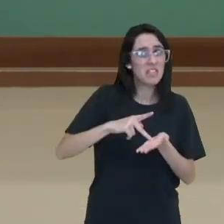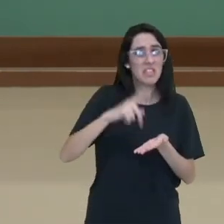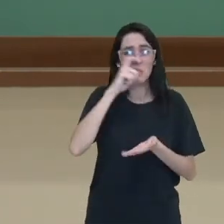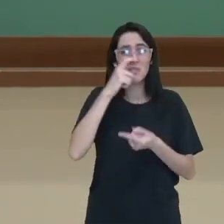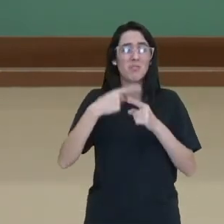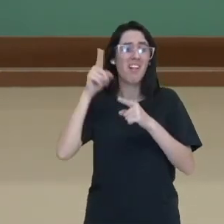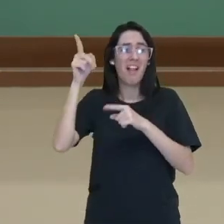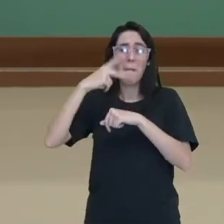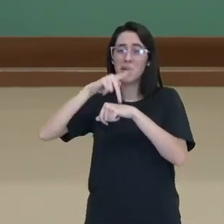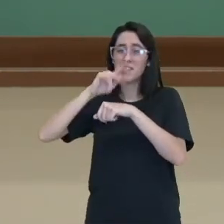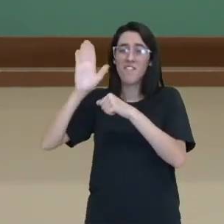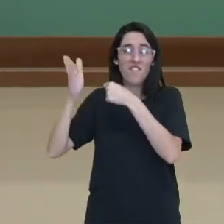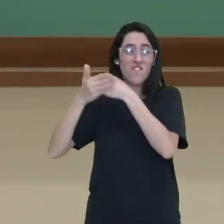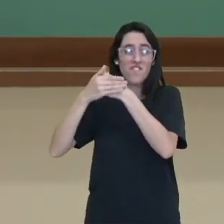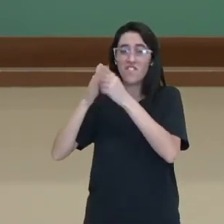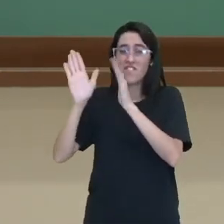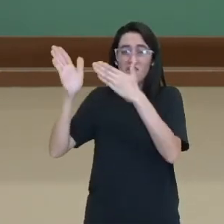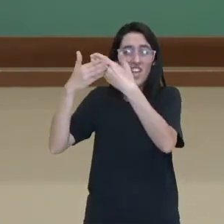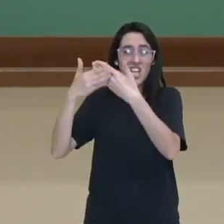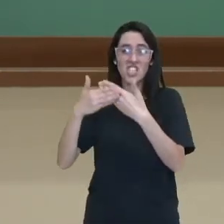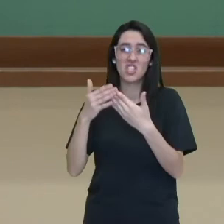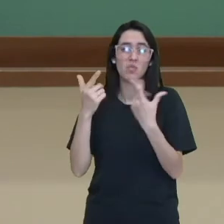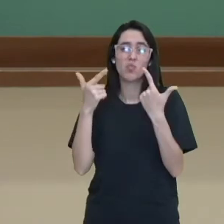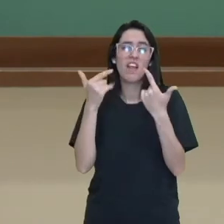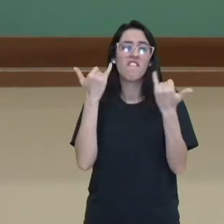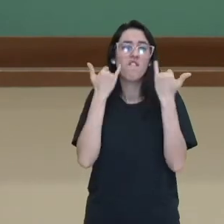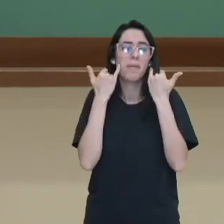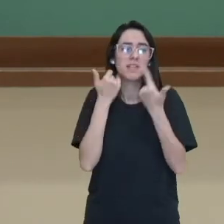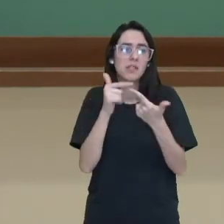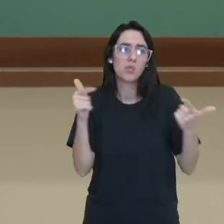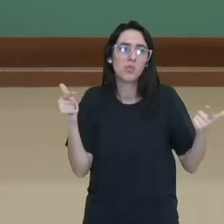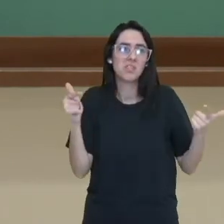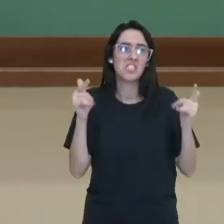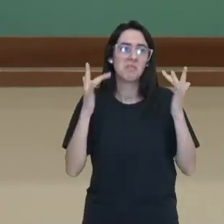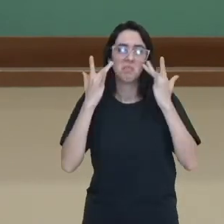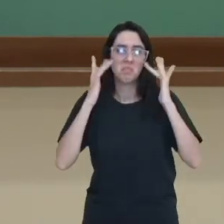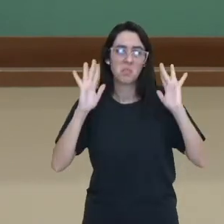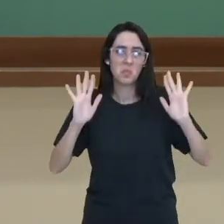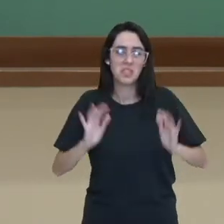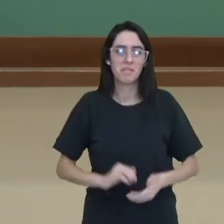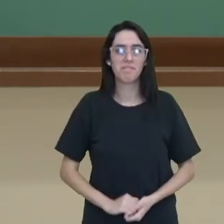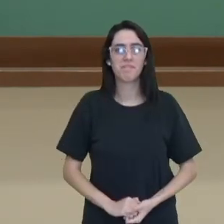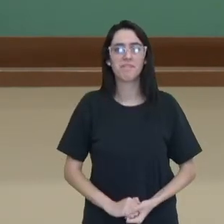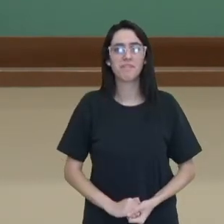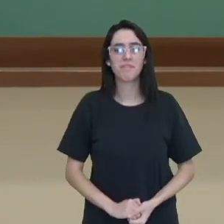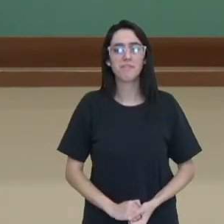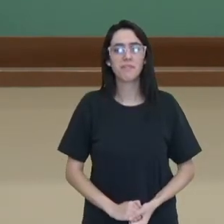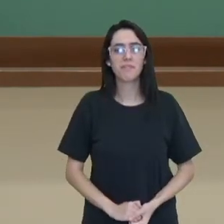se eles têm isso apenas, ou até mais, mas ninguém tem como saber.